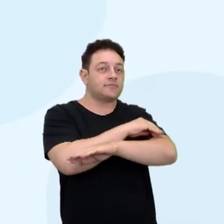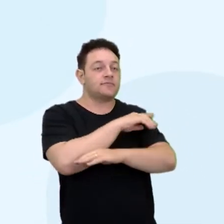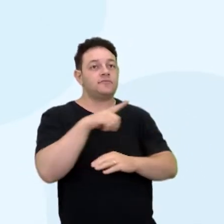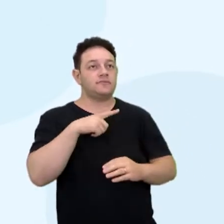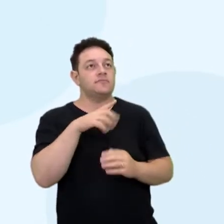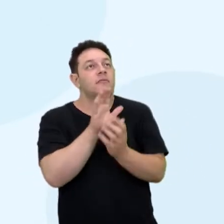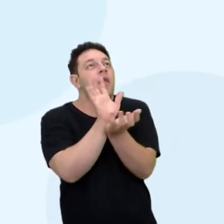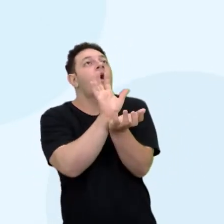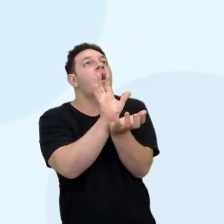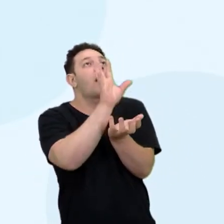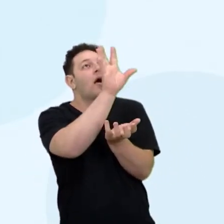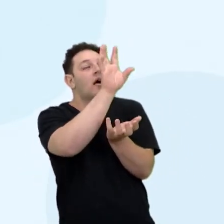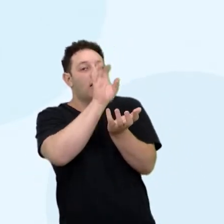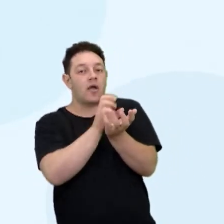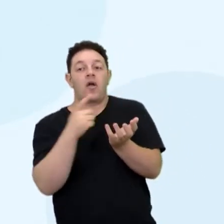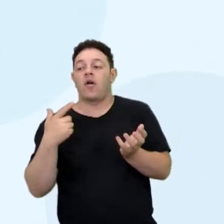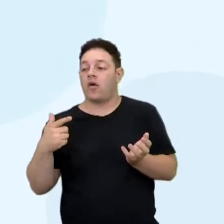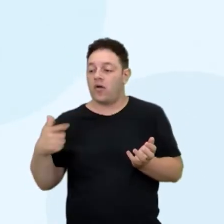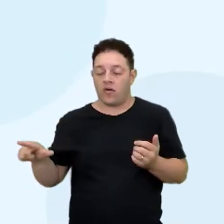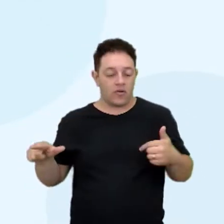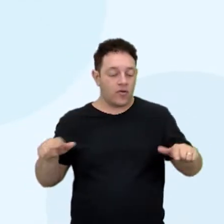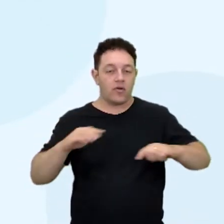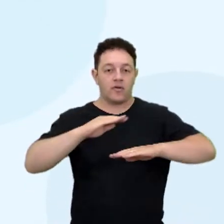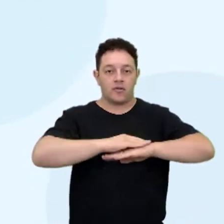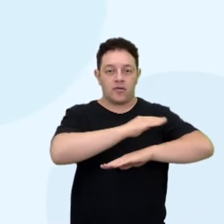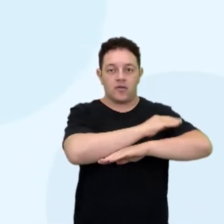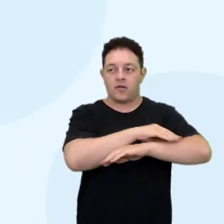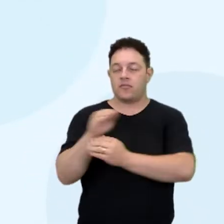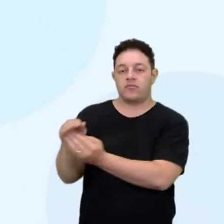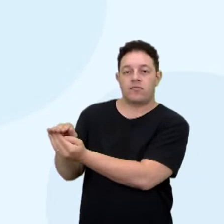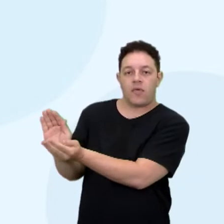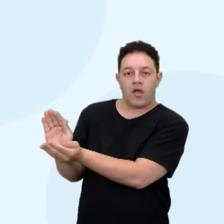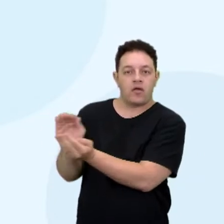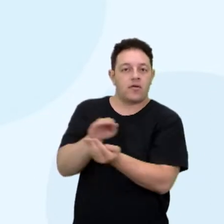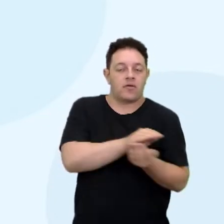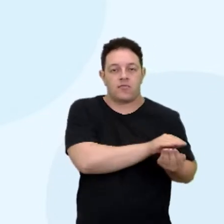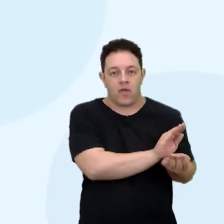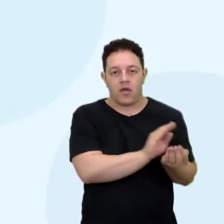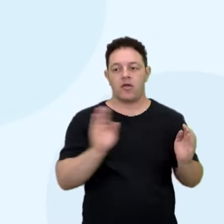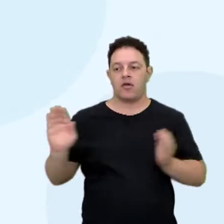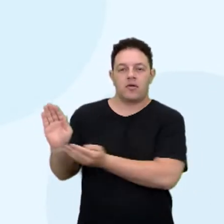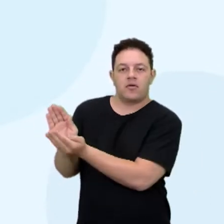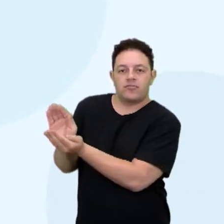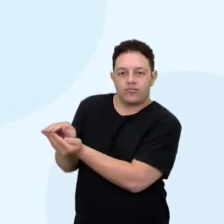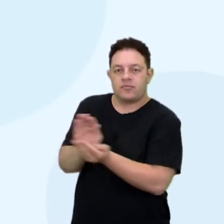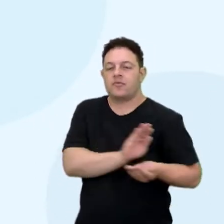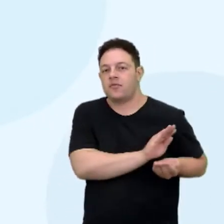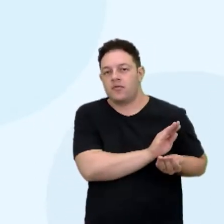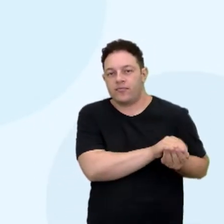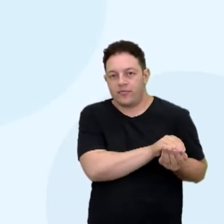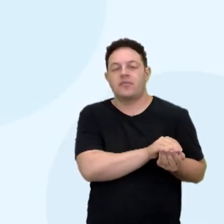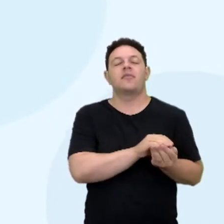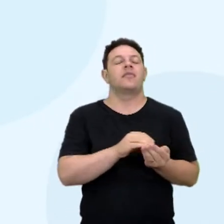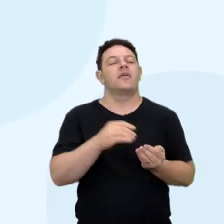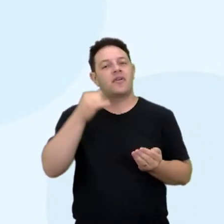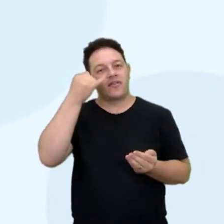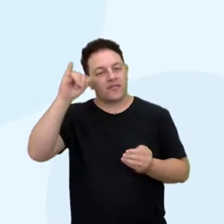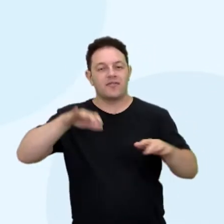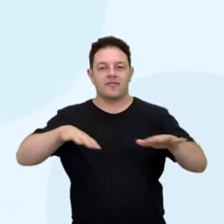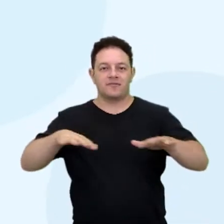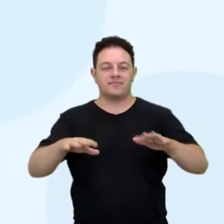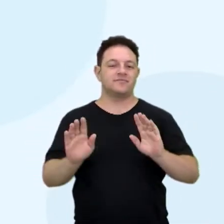fecham automaticamente para não ter outras bolas caindo, né, por causa do tremor, né? Então é interessante isso. E no ano